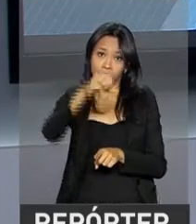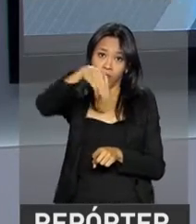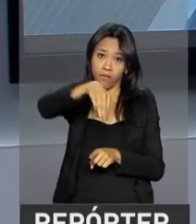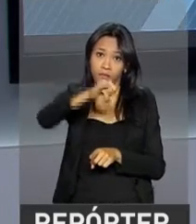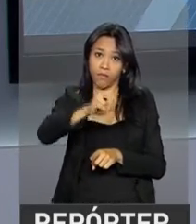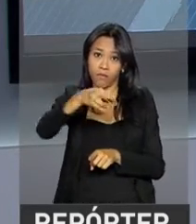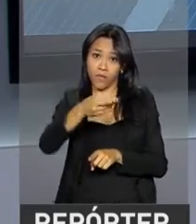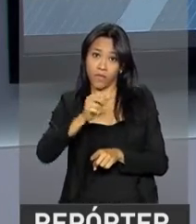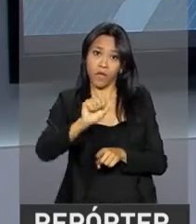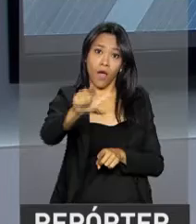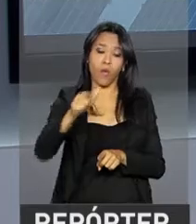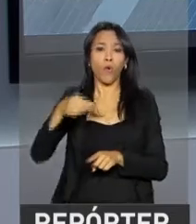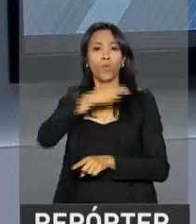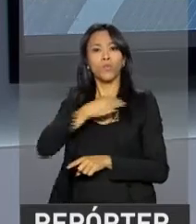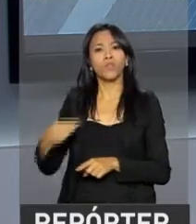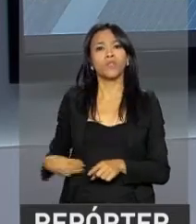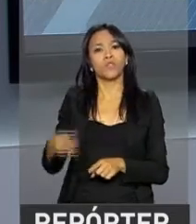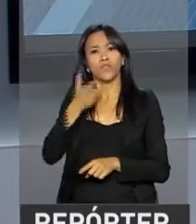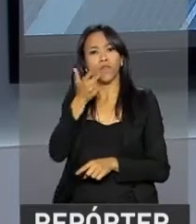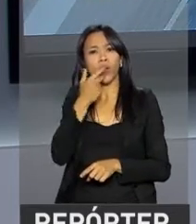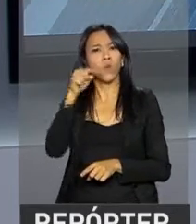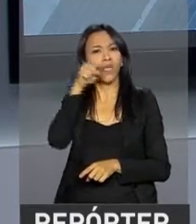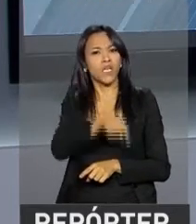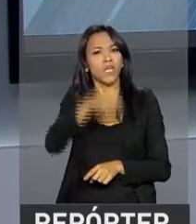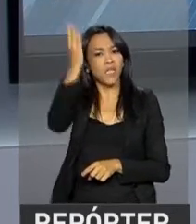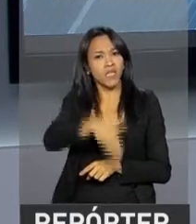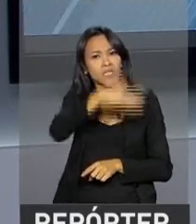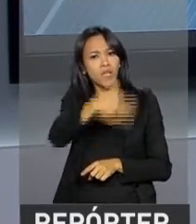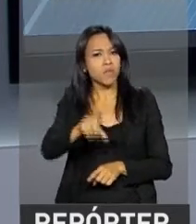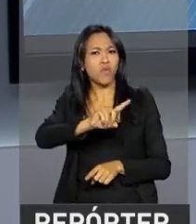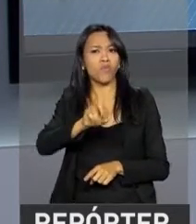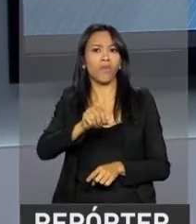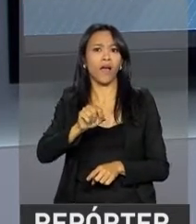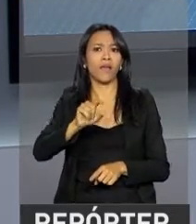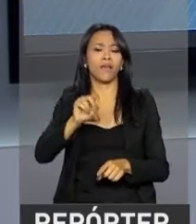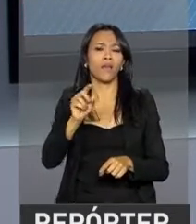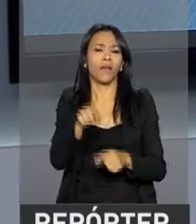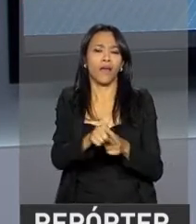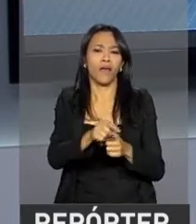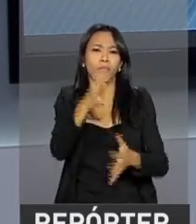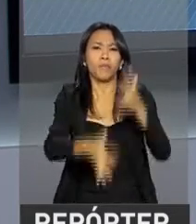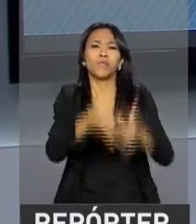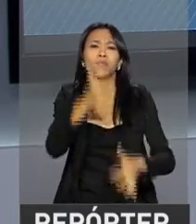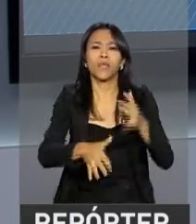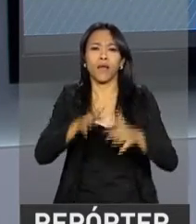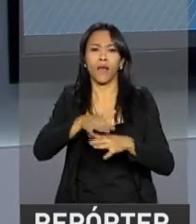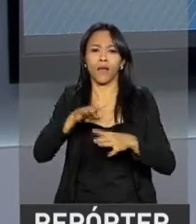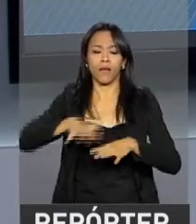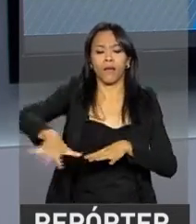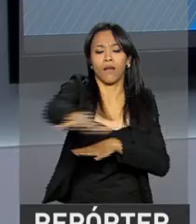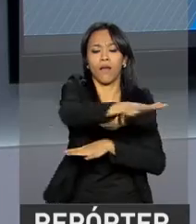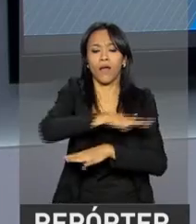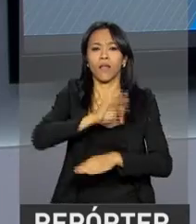Filho, afirmou que a extinção da Renca não afetará as áreas de proteção ambiental e reservas